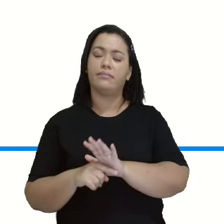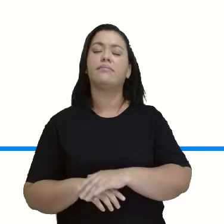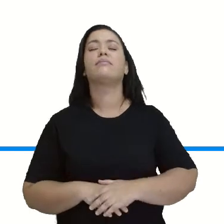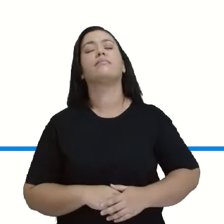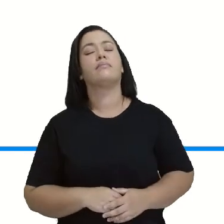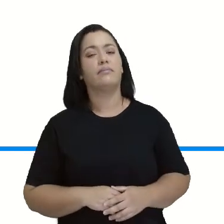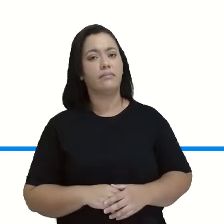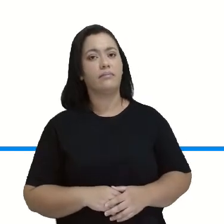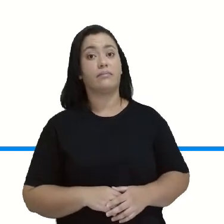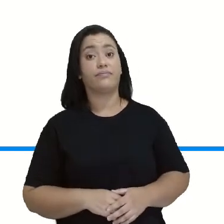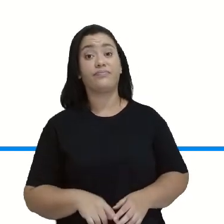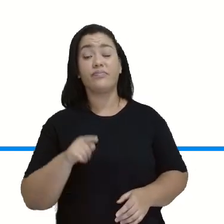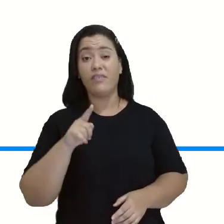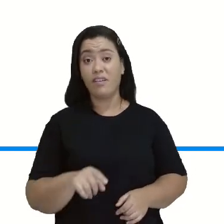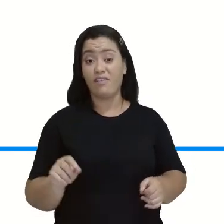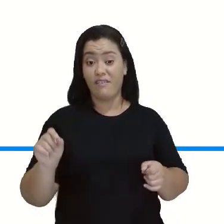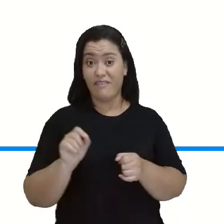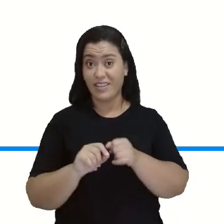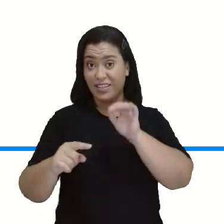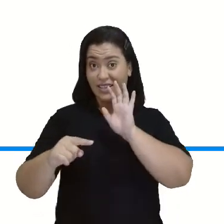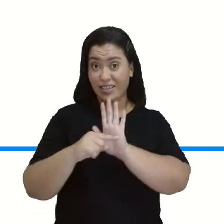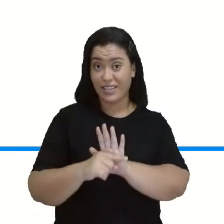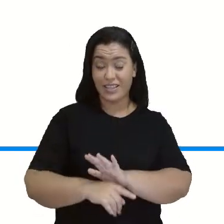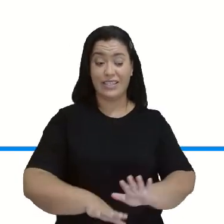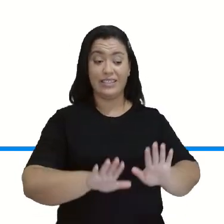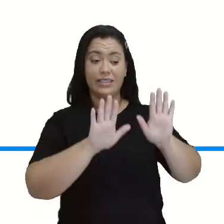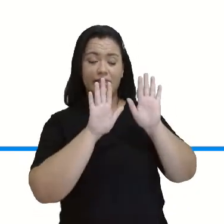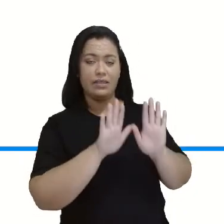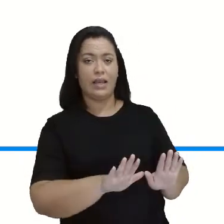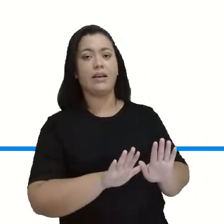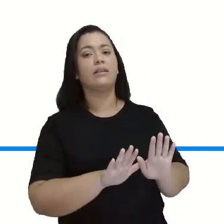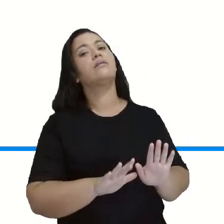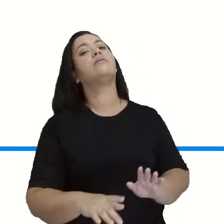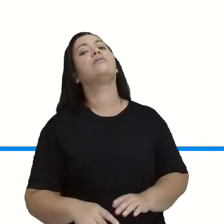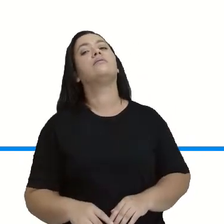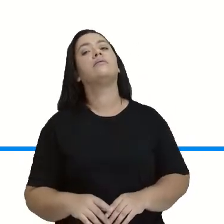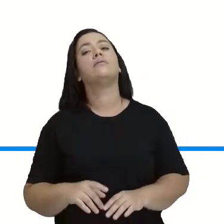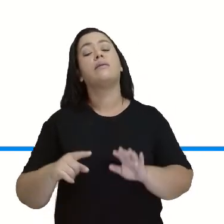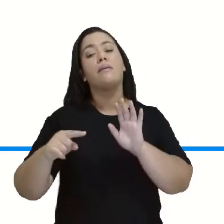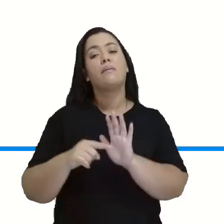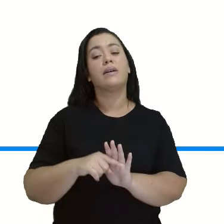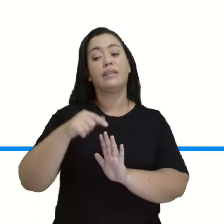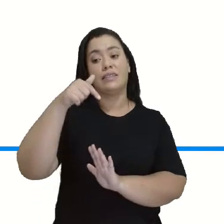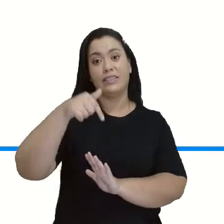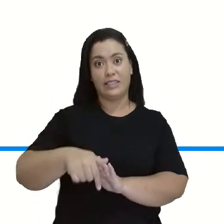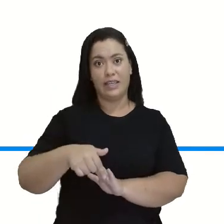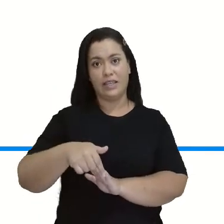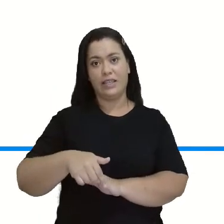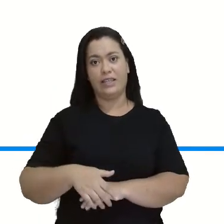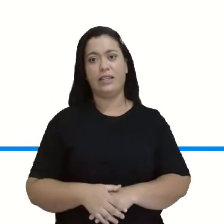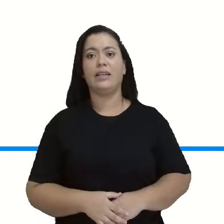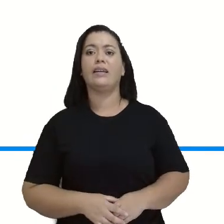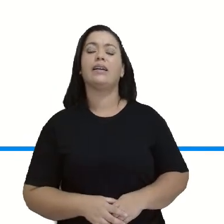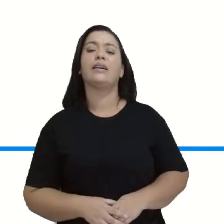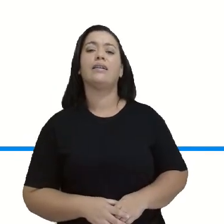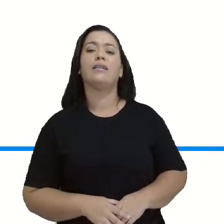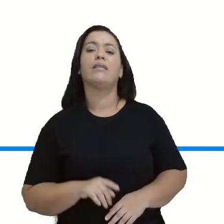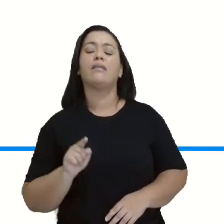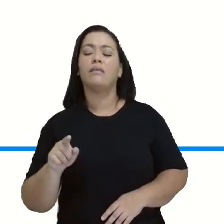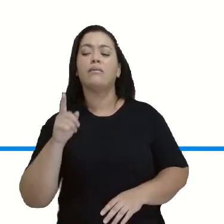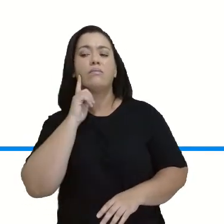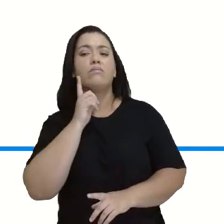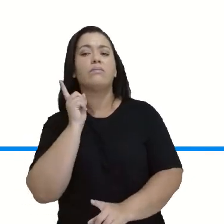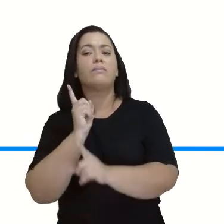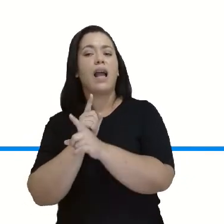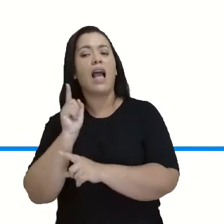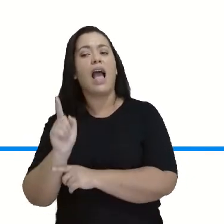diferença. Quando você fizer a diferença de 10 para 7, né? Pega 10 e tira 7, você vai